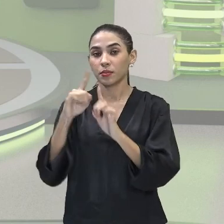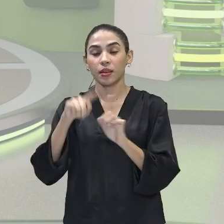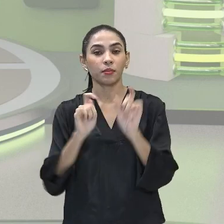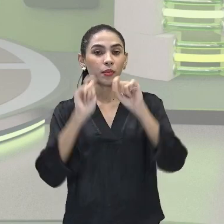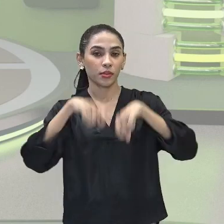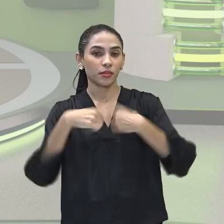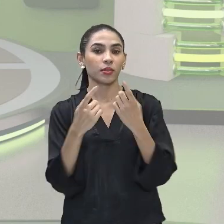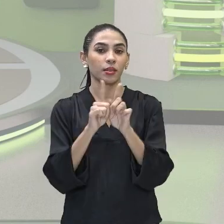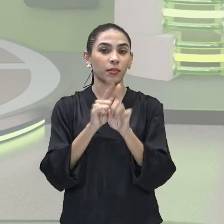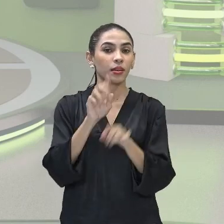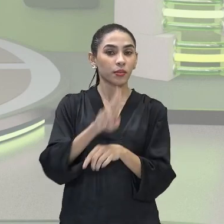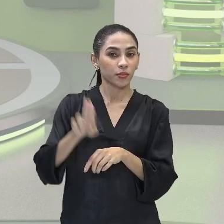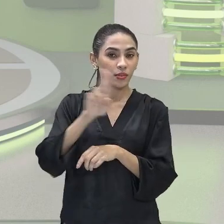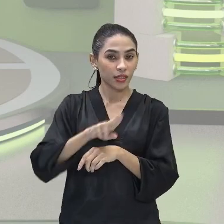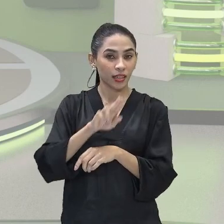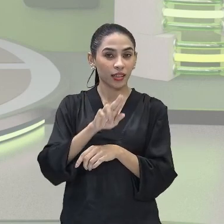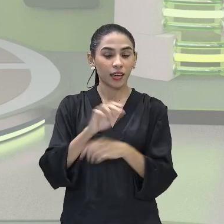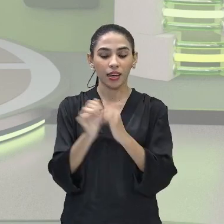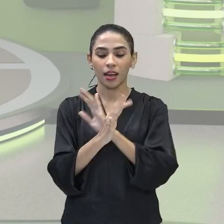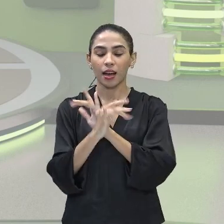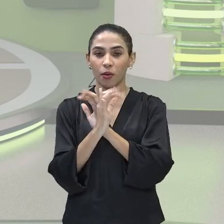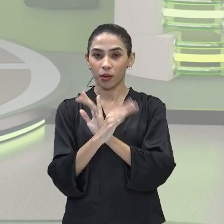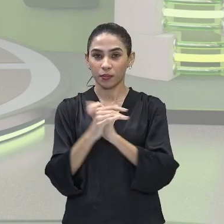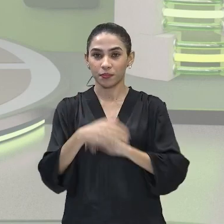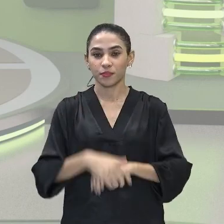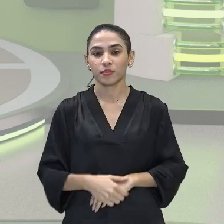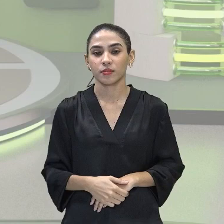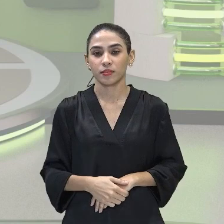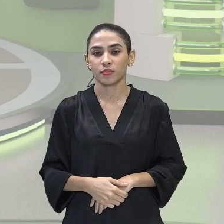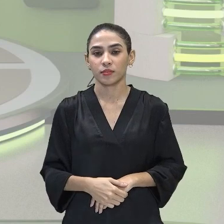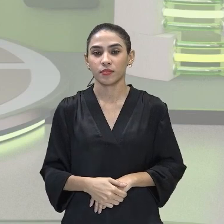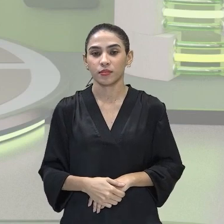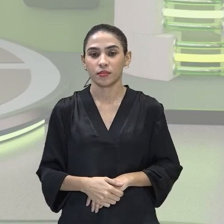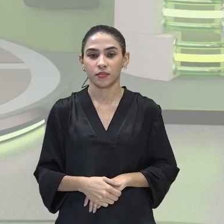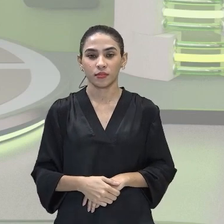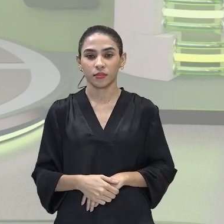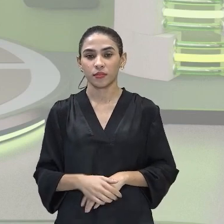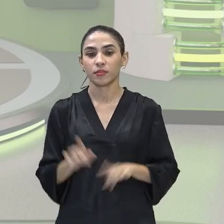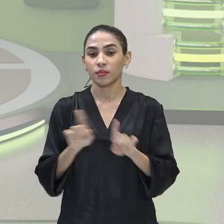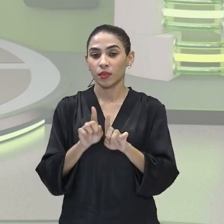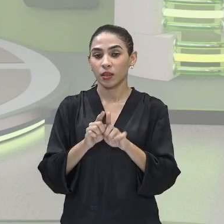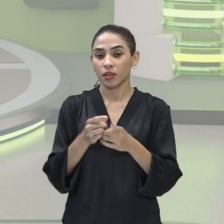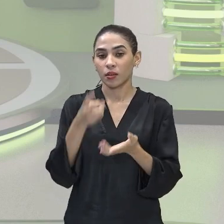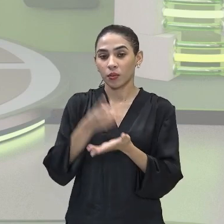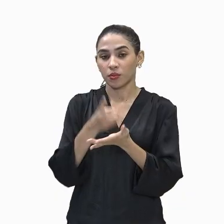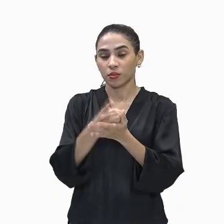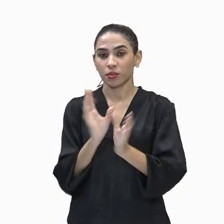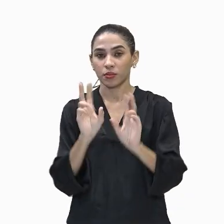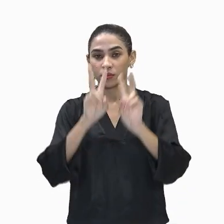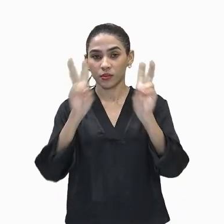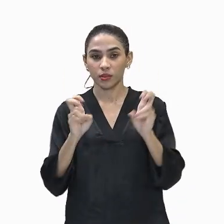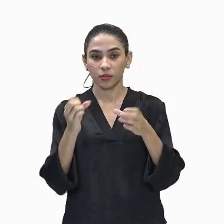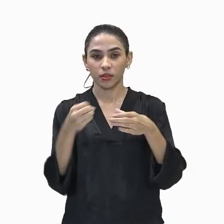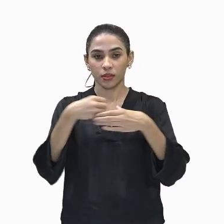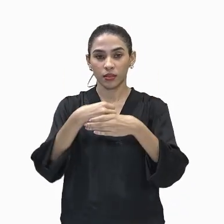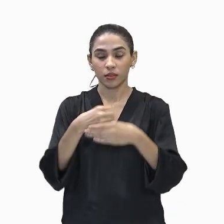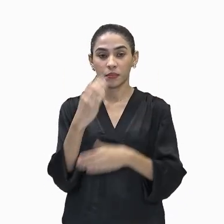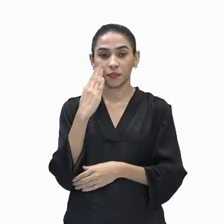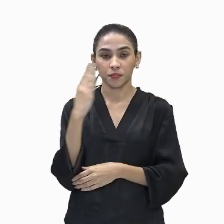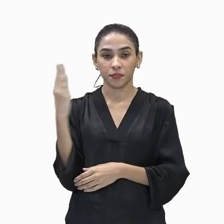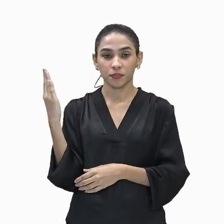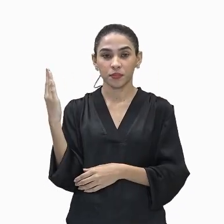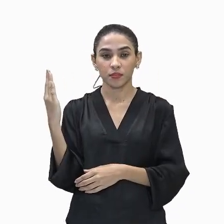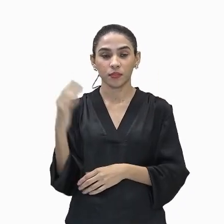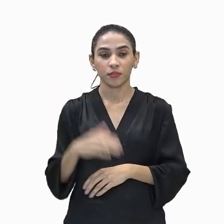possível utilizar as algas, né? E a gente vai continuar falando aí do reino protista, falando das características aí